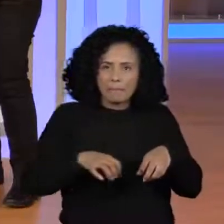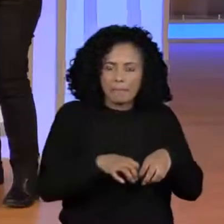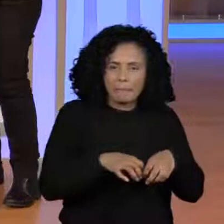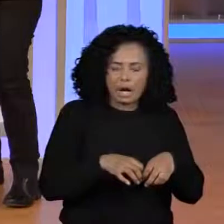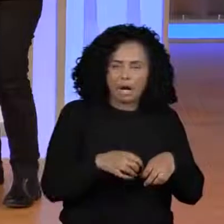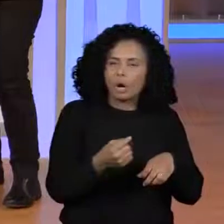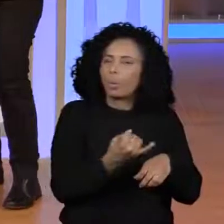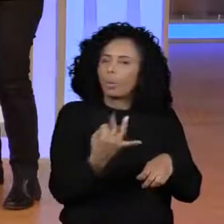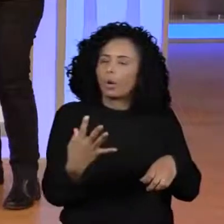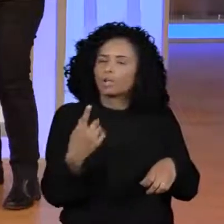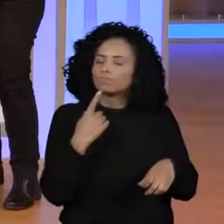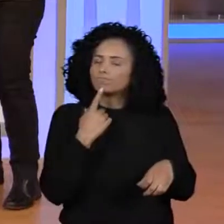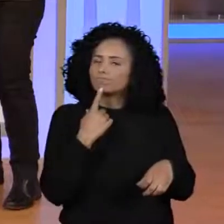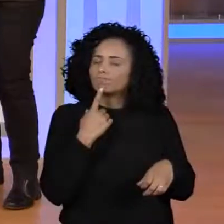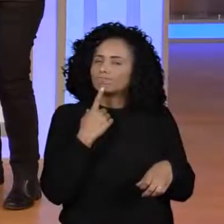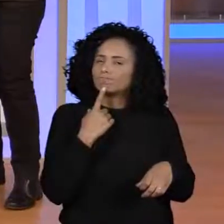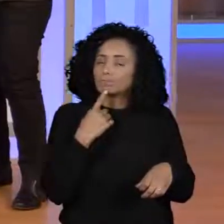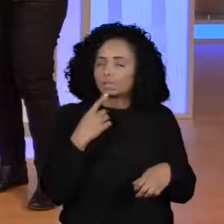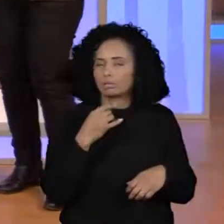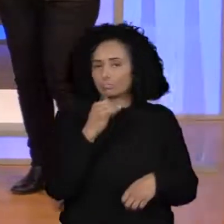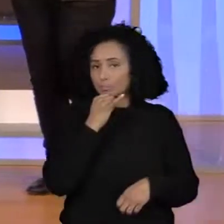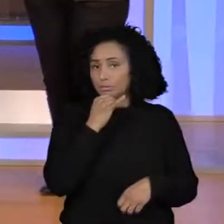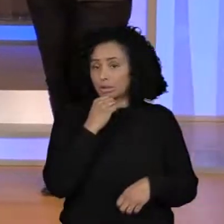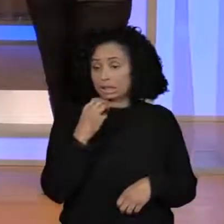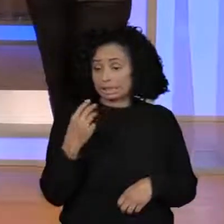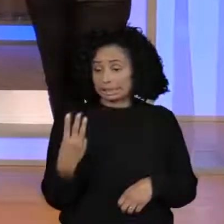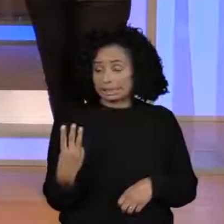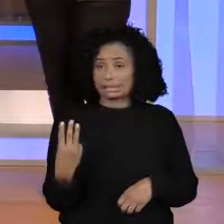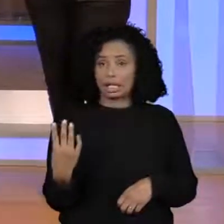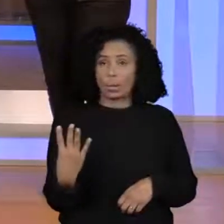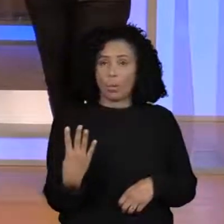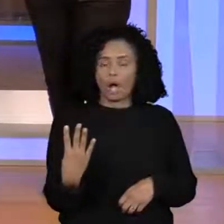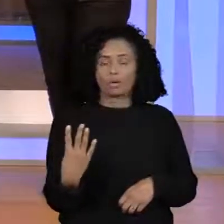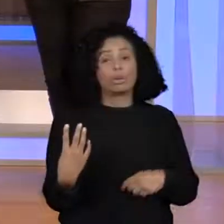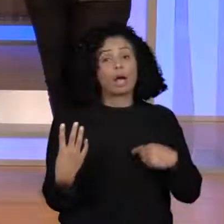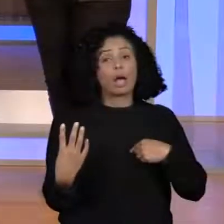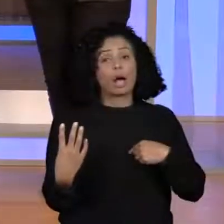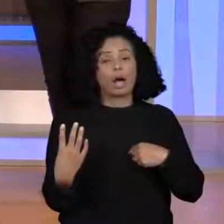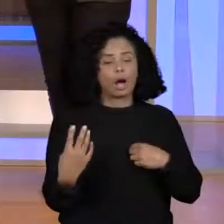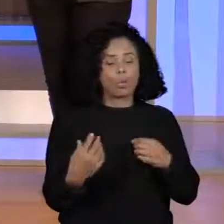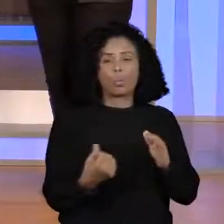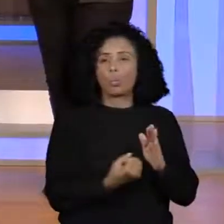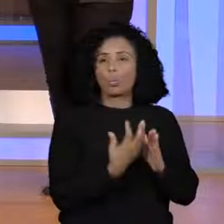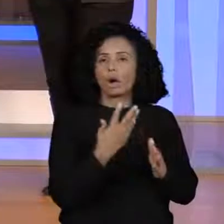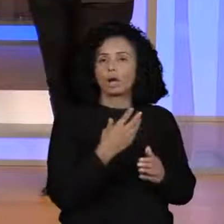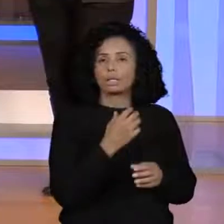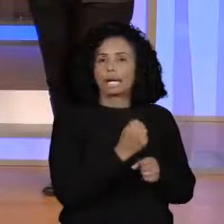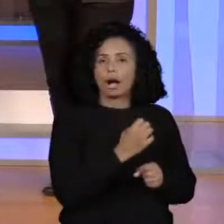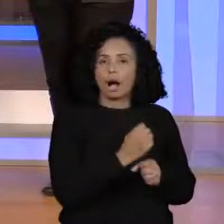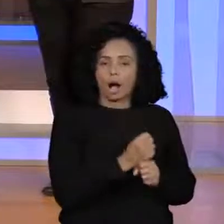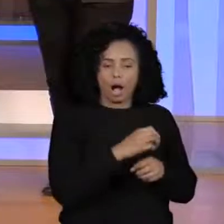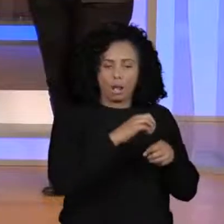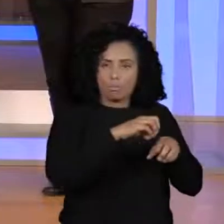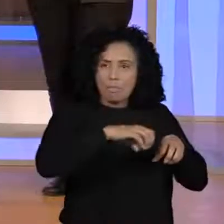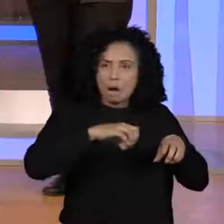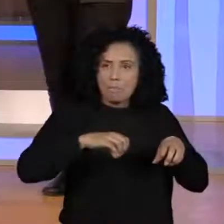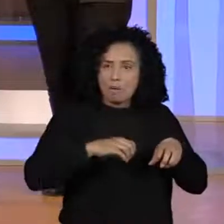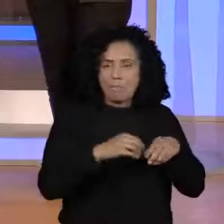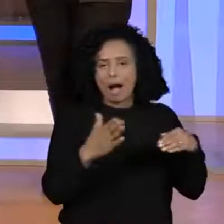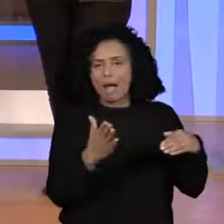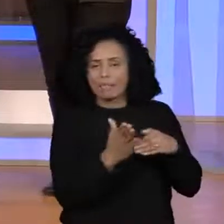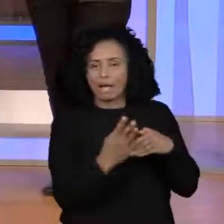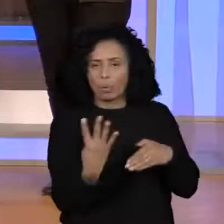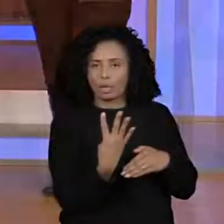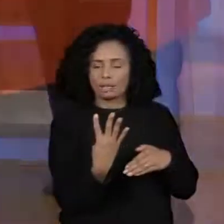tampinhas, olha, 34, aí eu vou contando até chegar no 44. 35, 36,